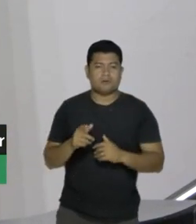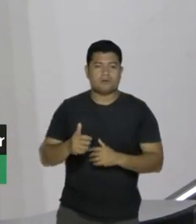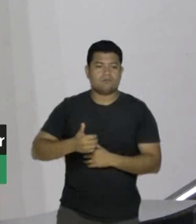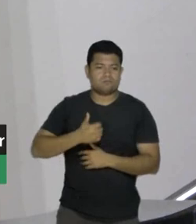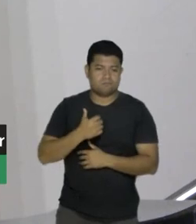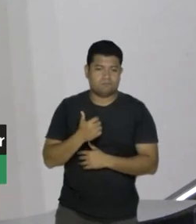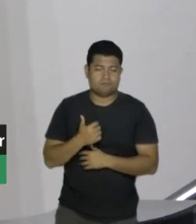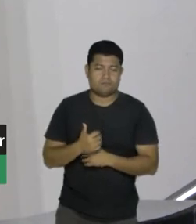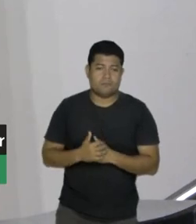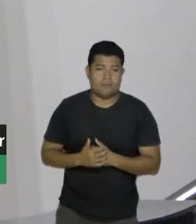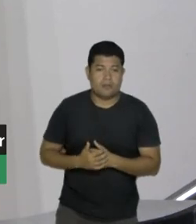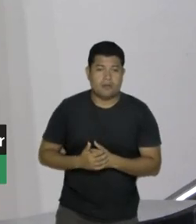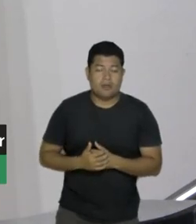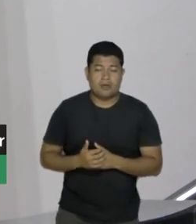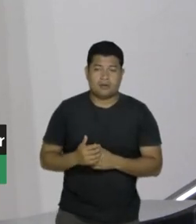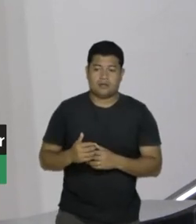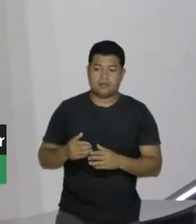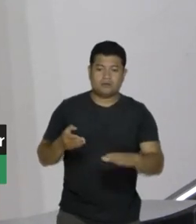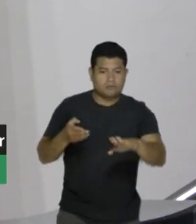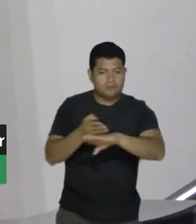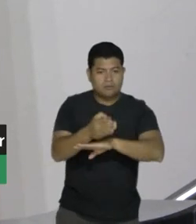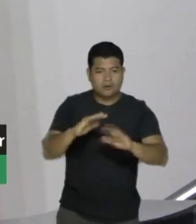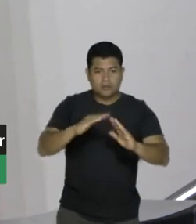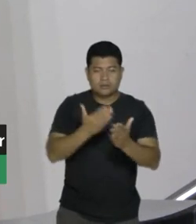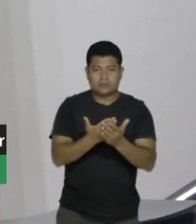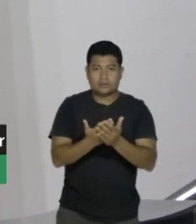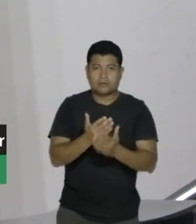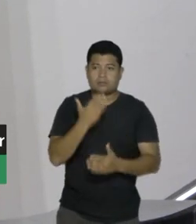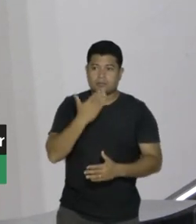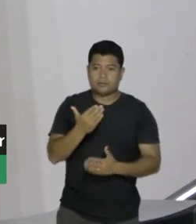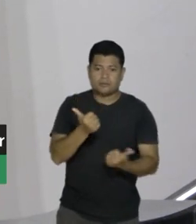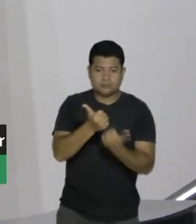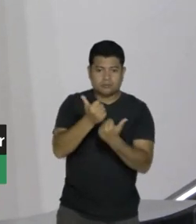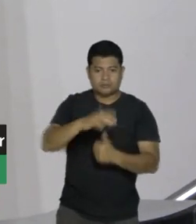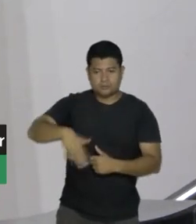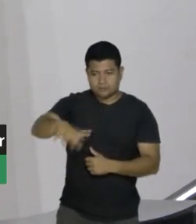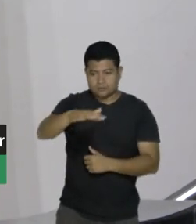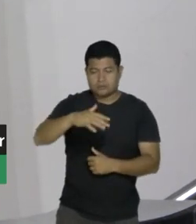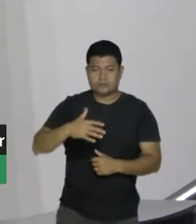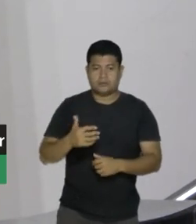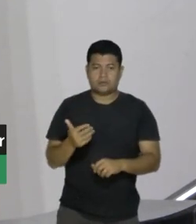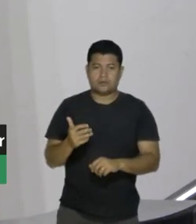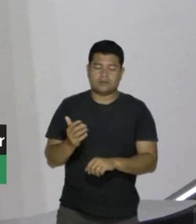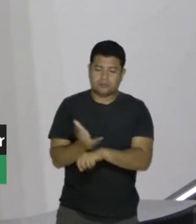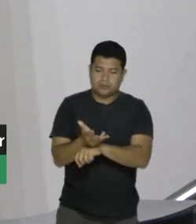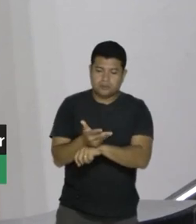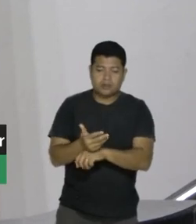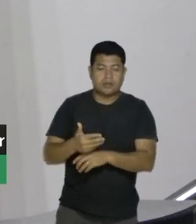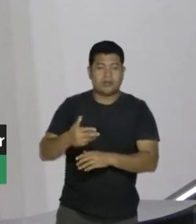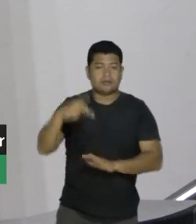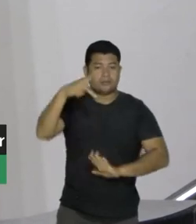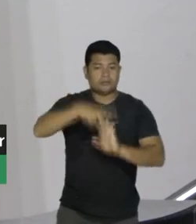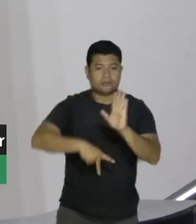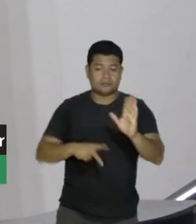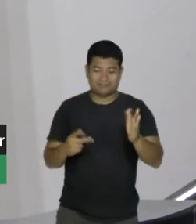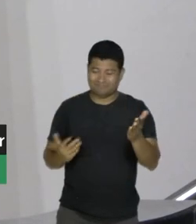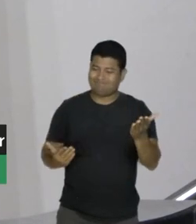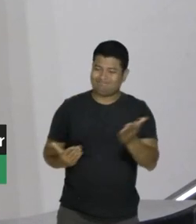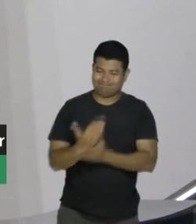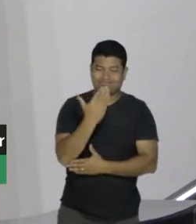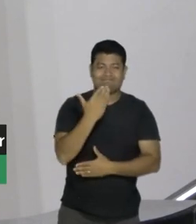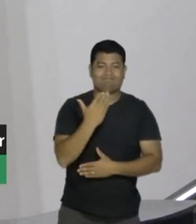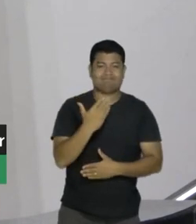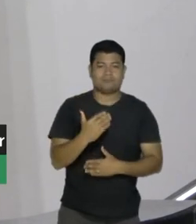agilidade tá tramitando para que a gente possa tão logo a aprovação desse projeto nas escolas estaduais de Santa Catarina